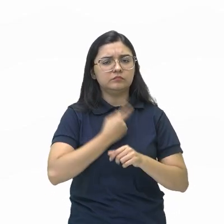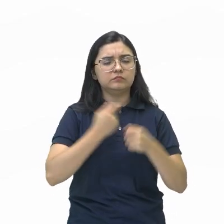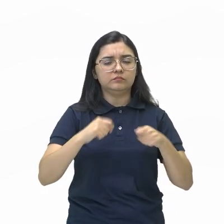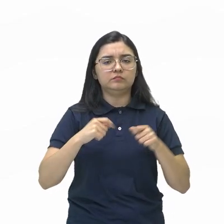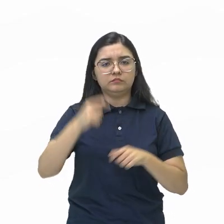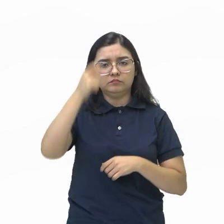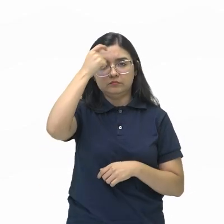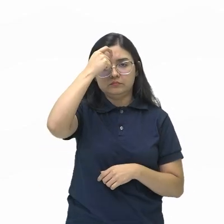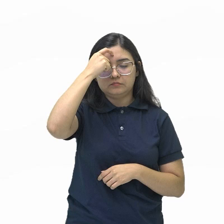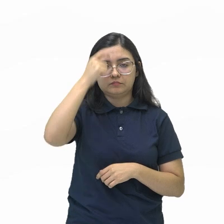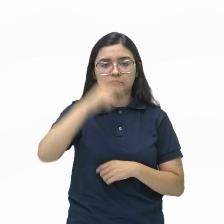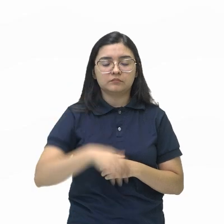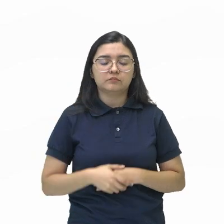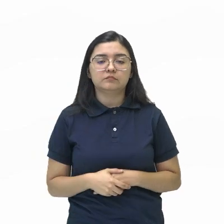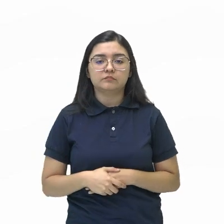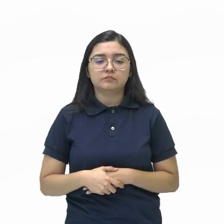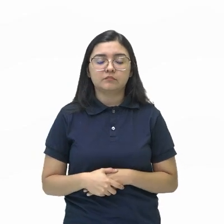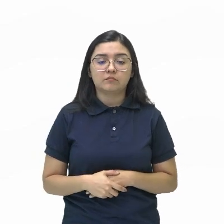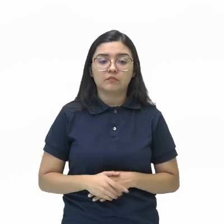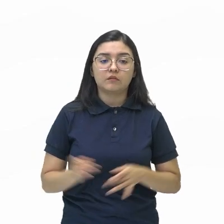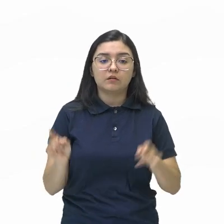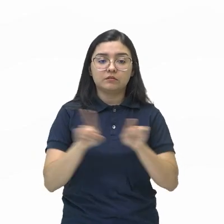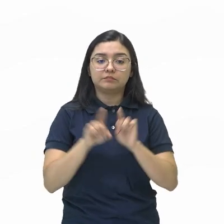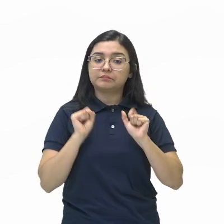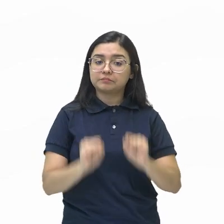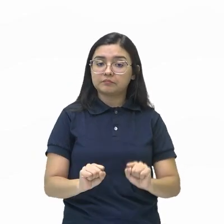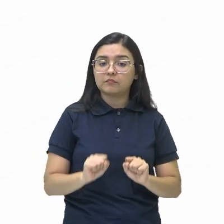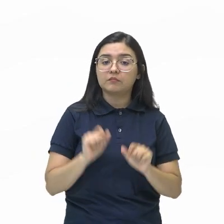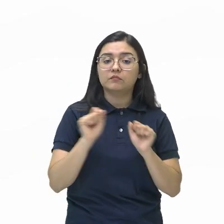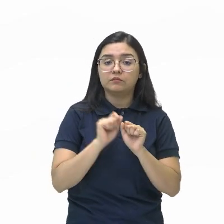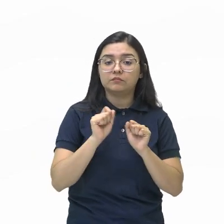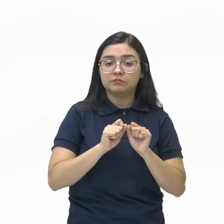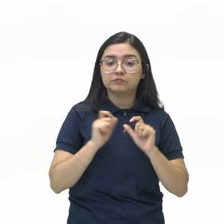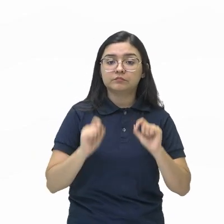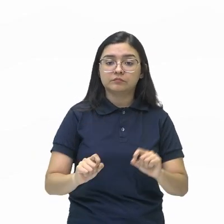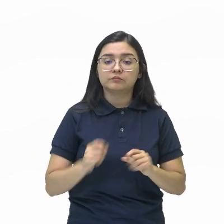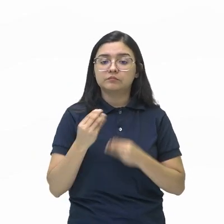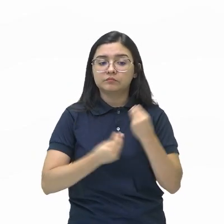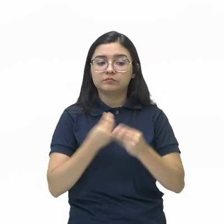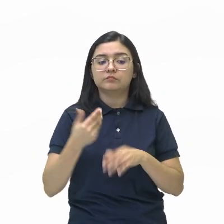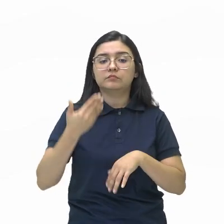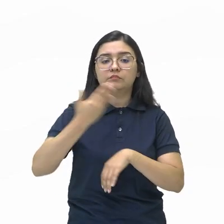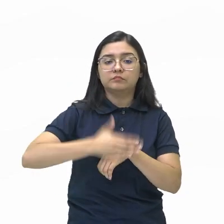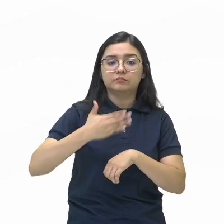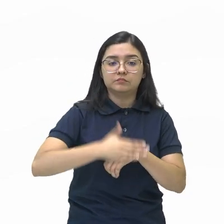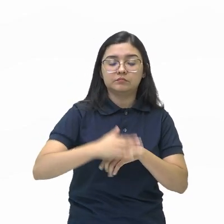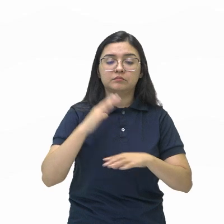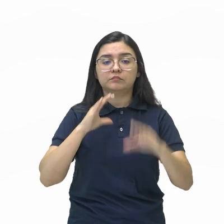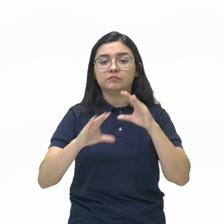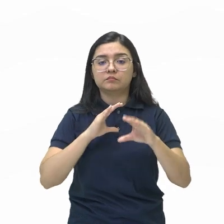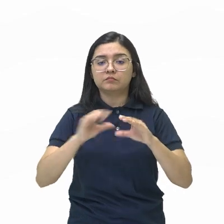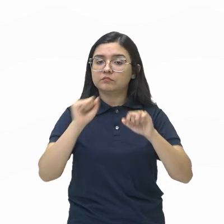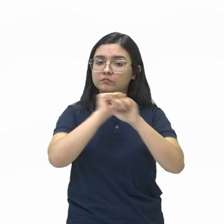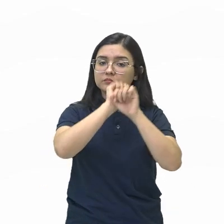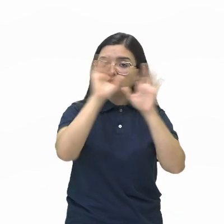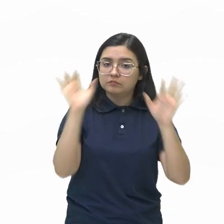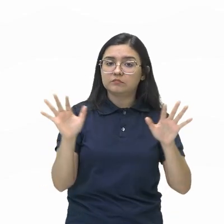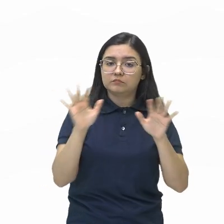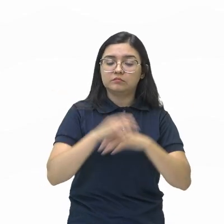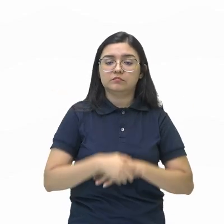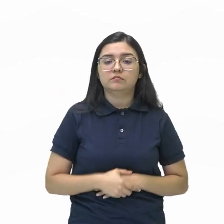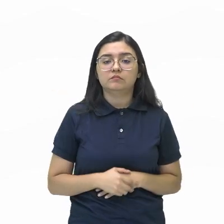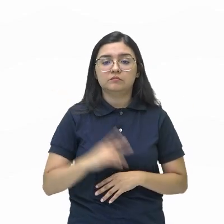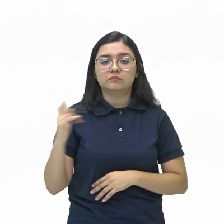estar cientes disso daí. Isso pode ser feito por meio da prática de uma comunicação clara,